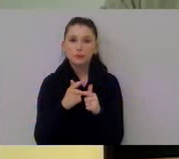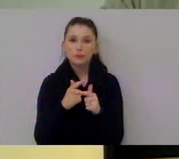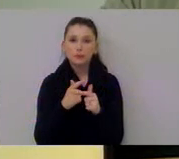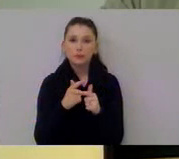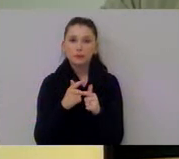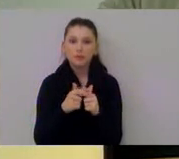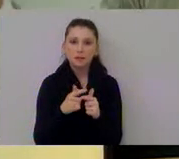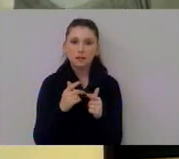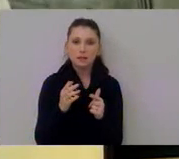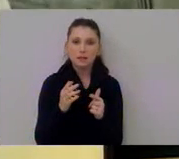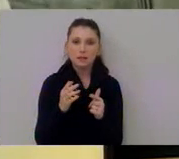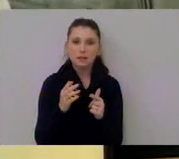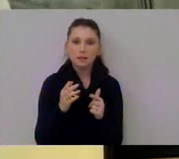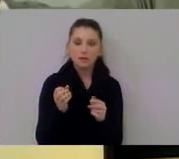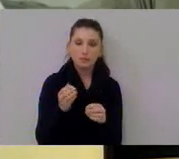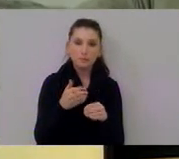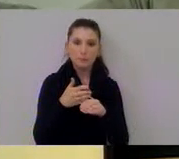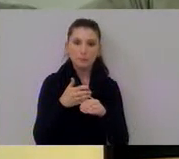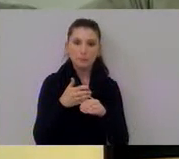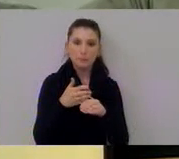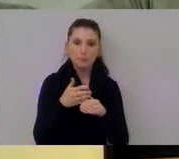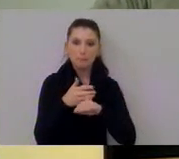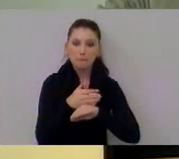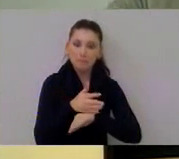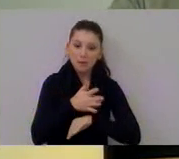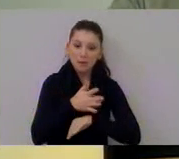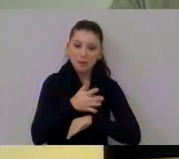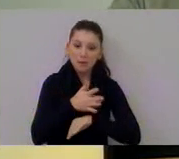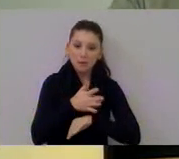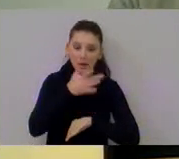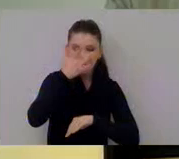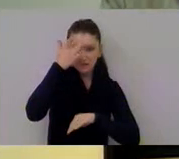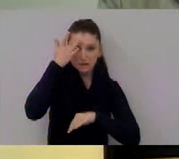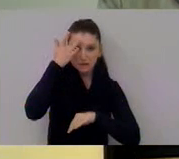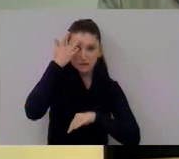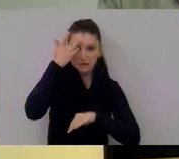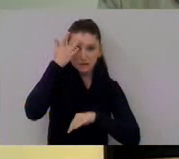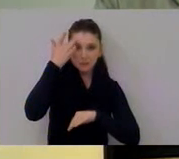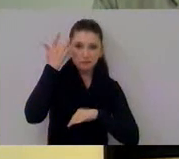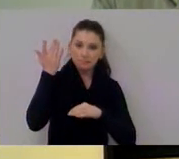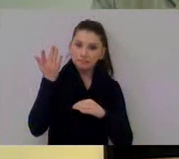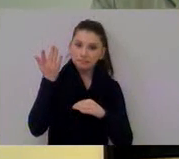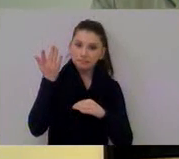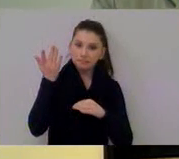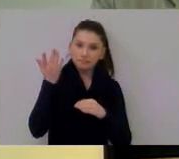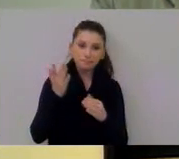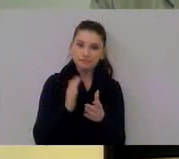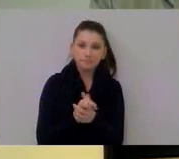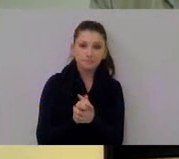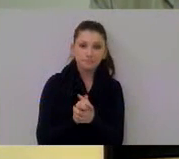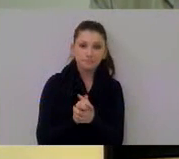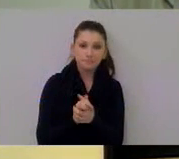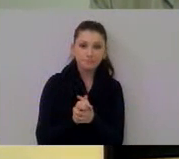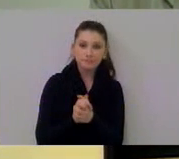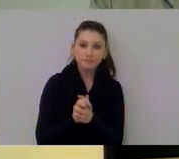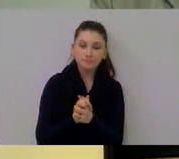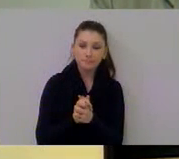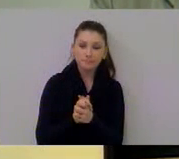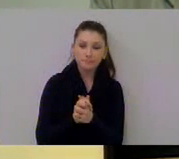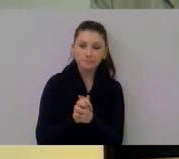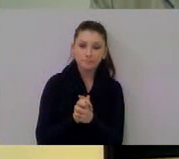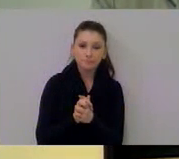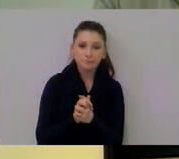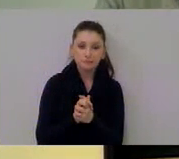não muito esclarecida daquelas regiões. E aí eu me pergunto,